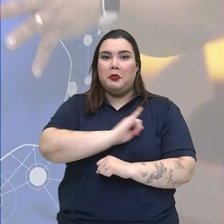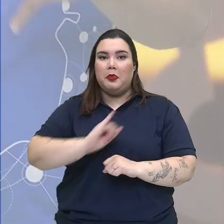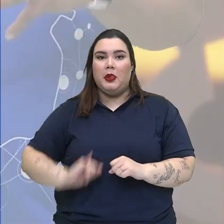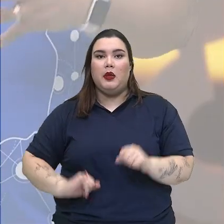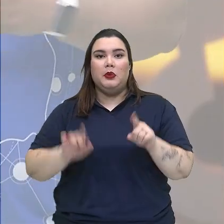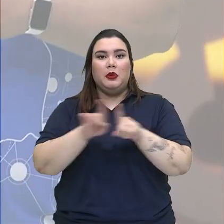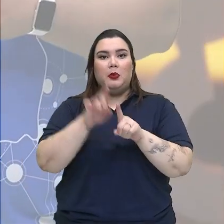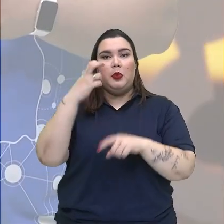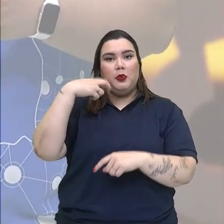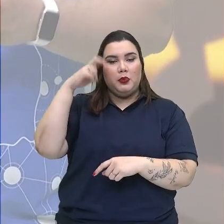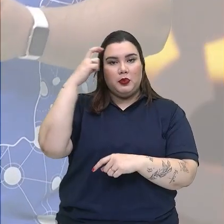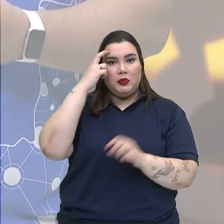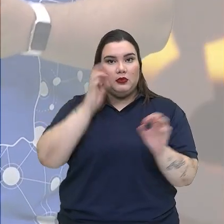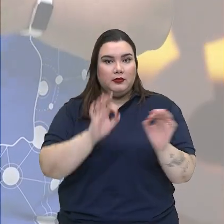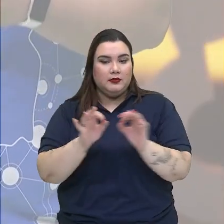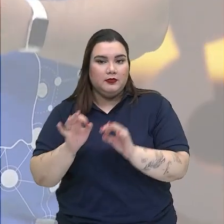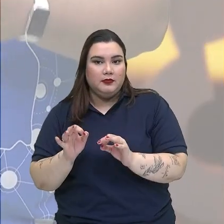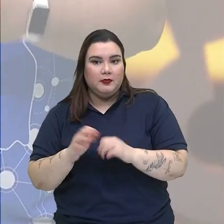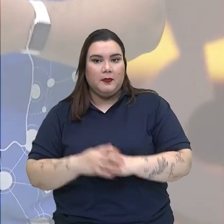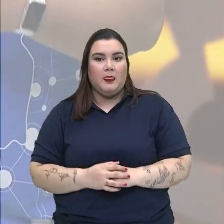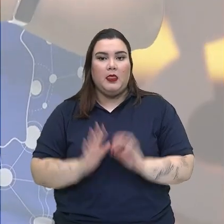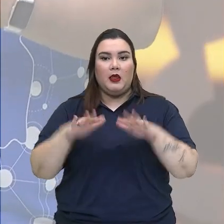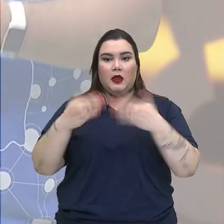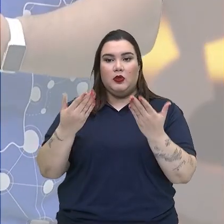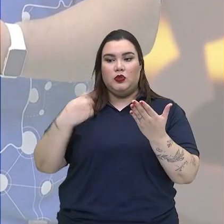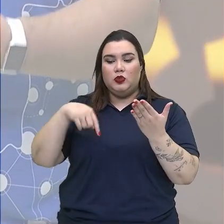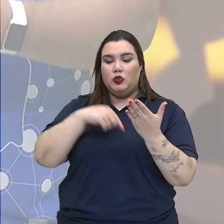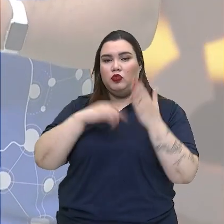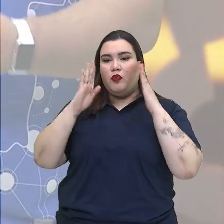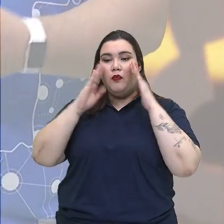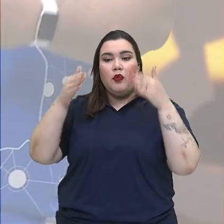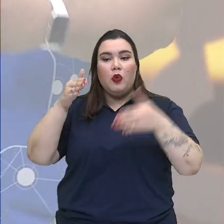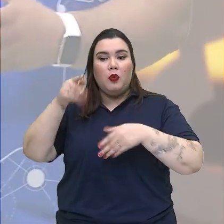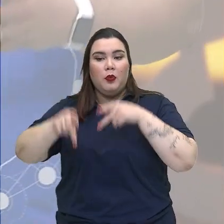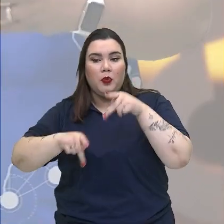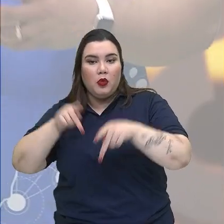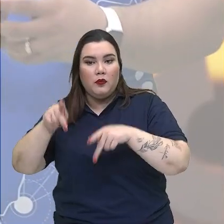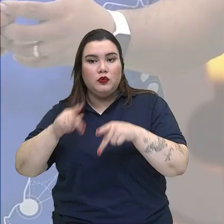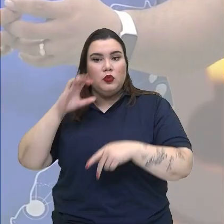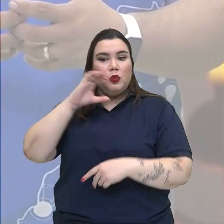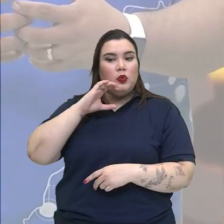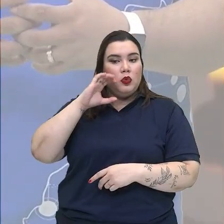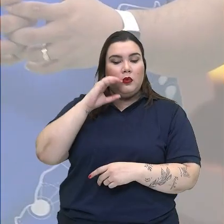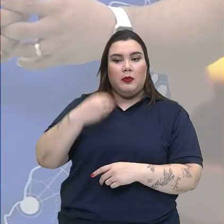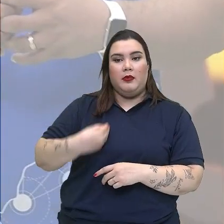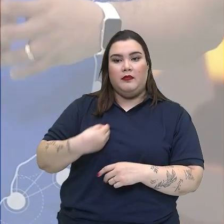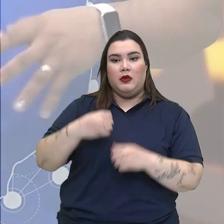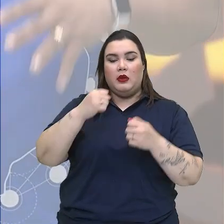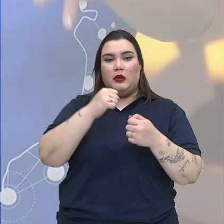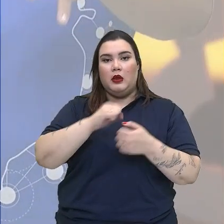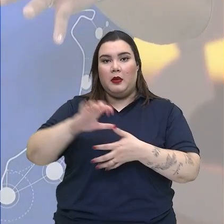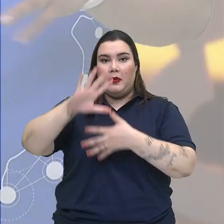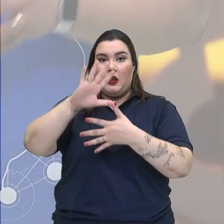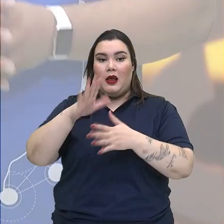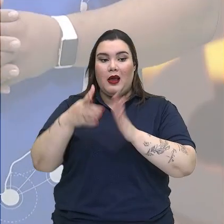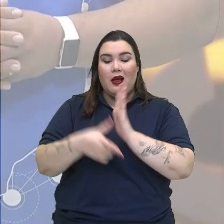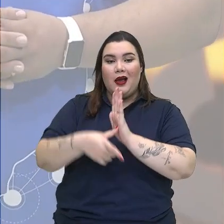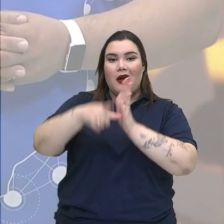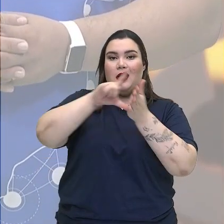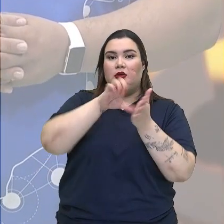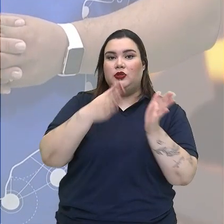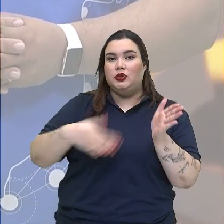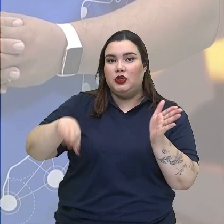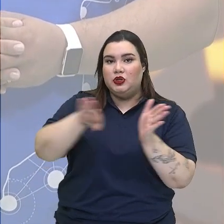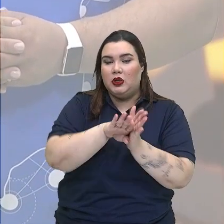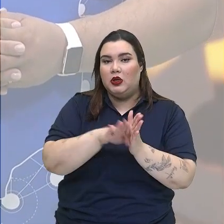lembra, toda vez que nós falamos de povos pré-colombianos, são os povos que habitavam as Américas já antes da chegada do